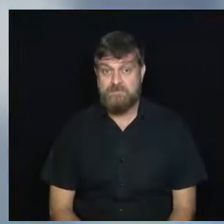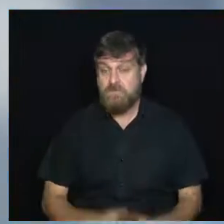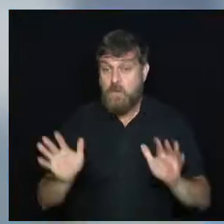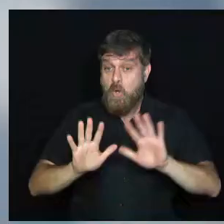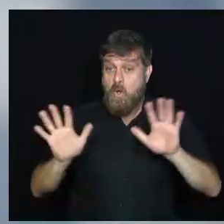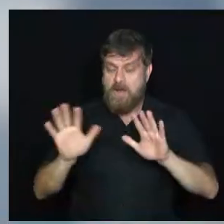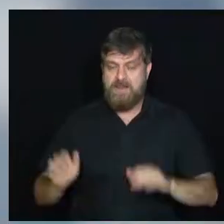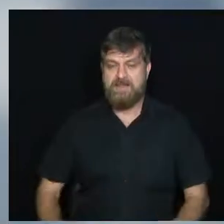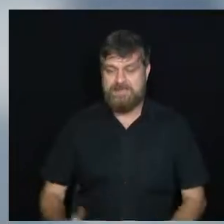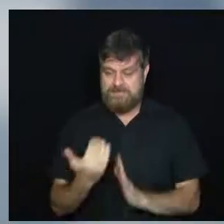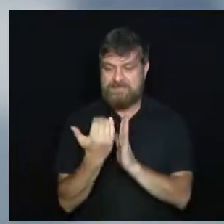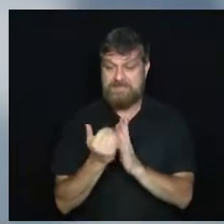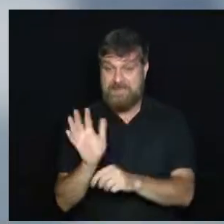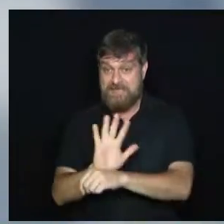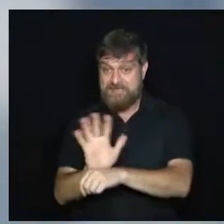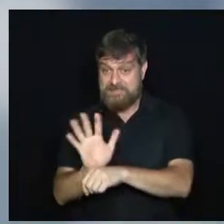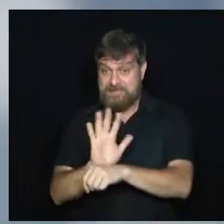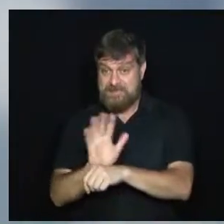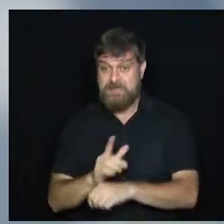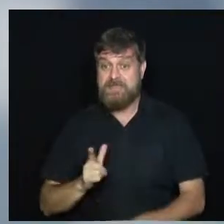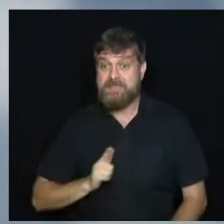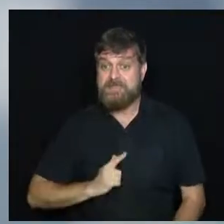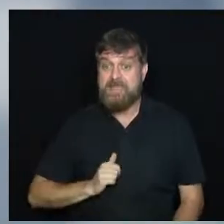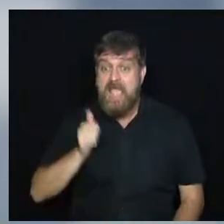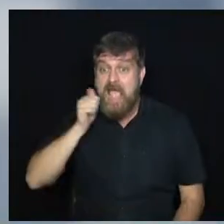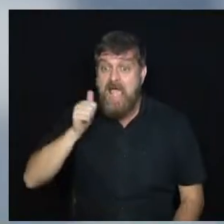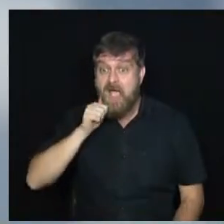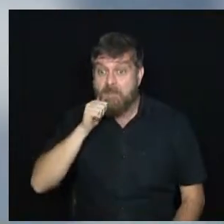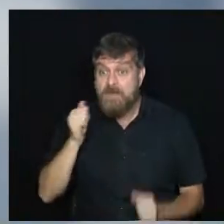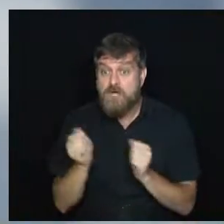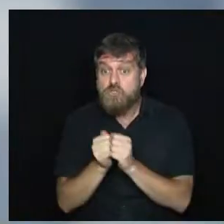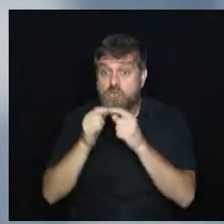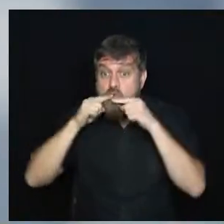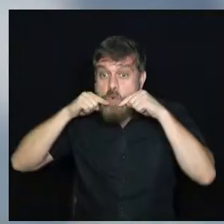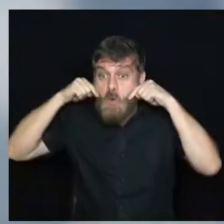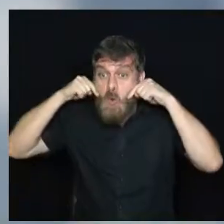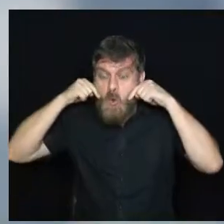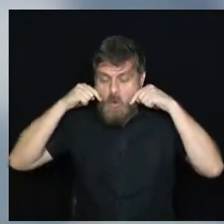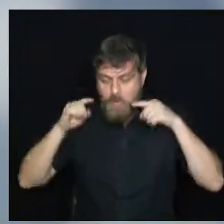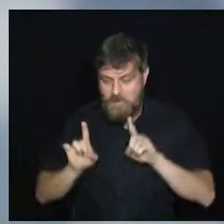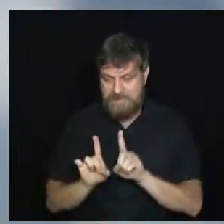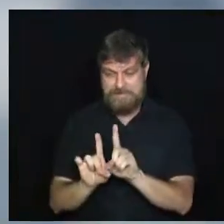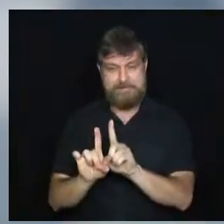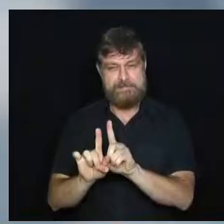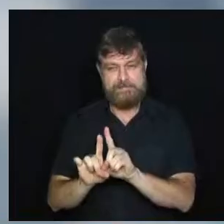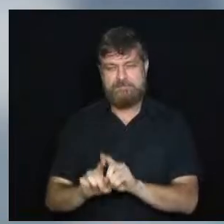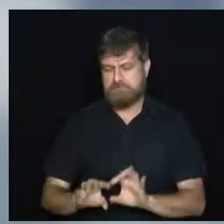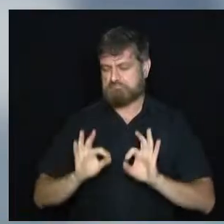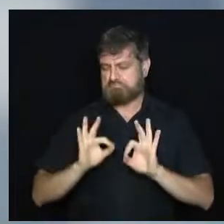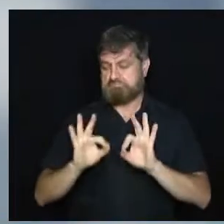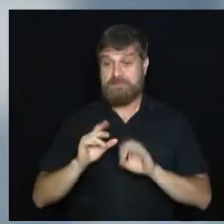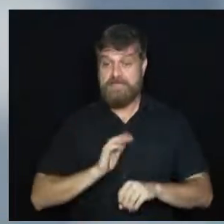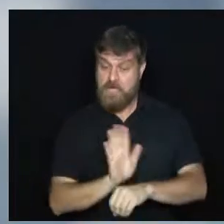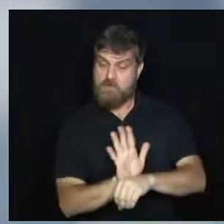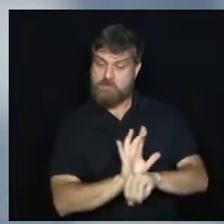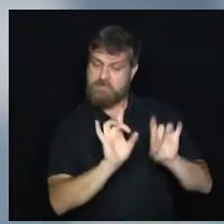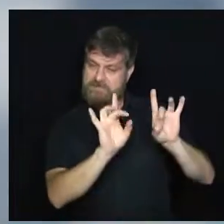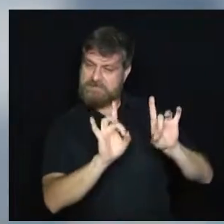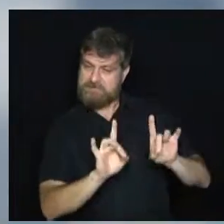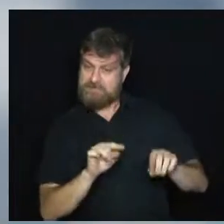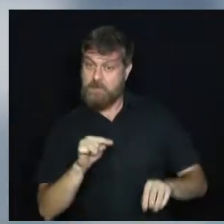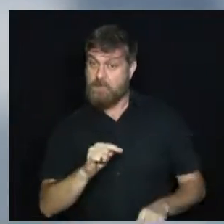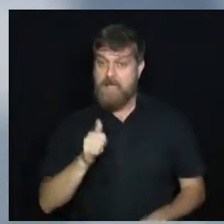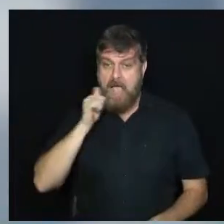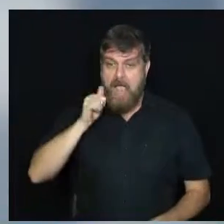Olá, Agenda Cinema no ar. A parceira do Coringa, a Arlequina, fez tanto sucesso que ganhou um filme solo. E a vilã